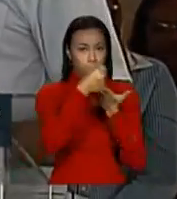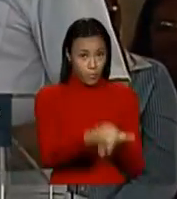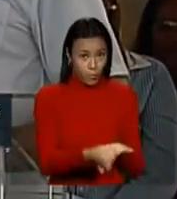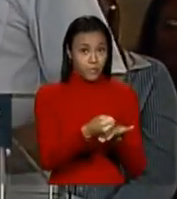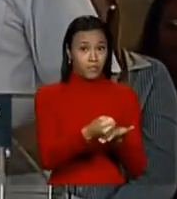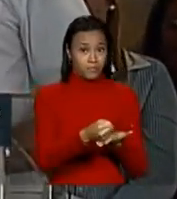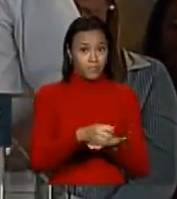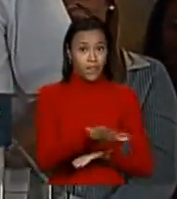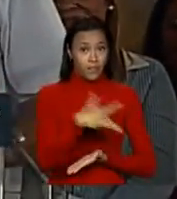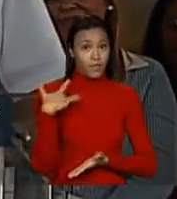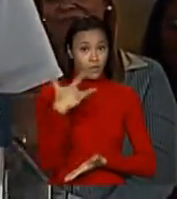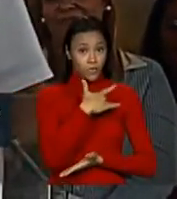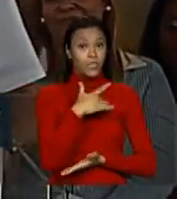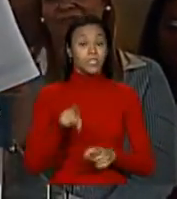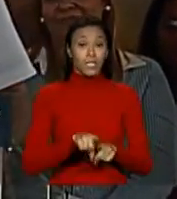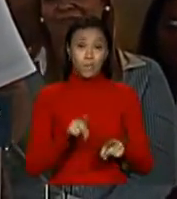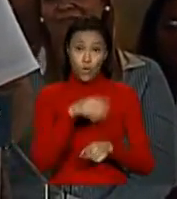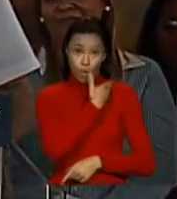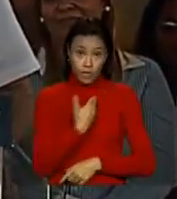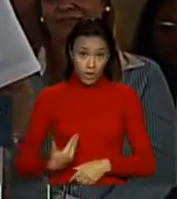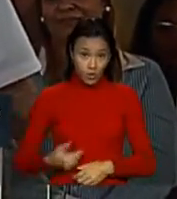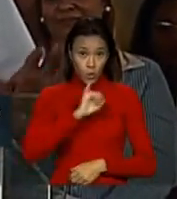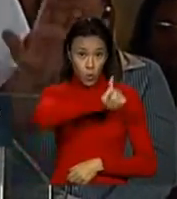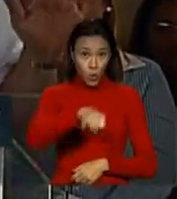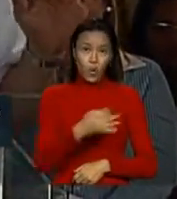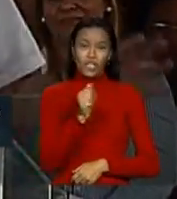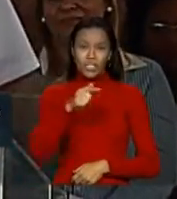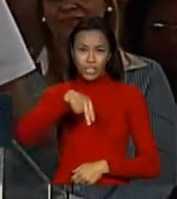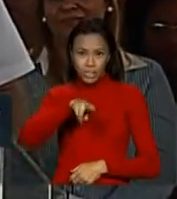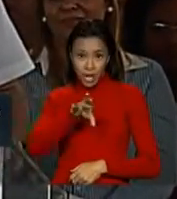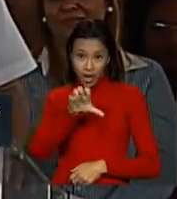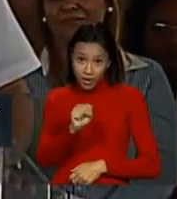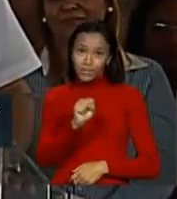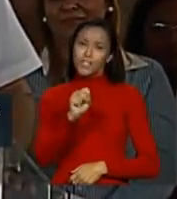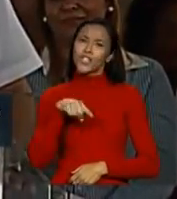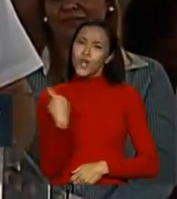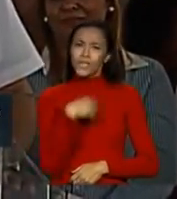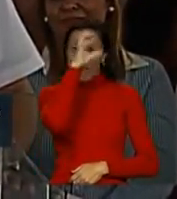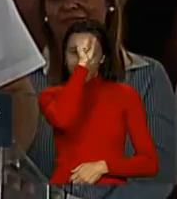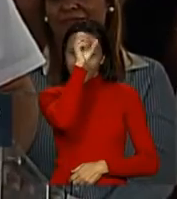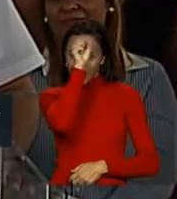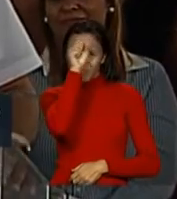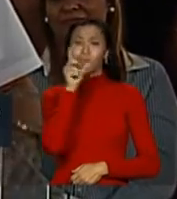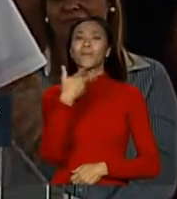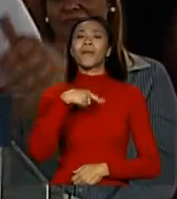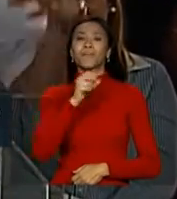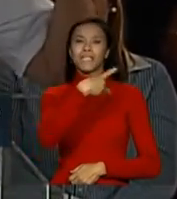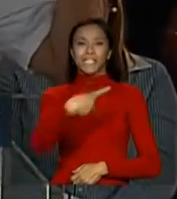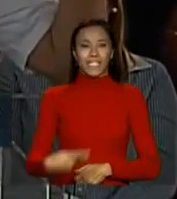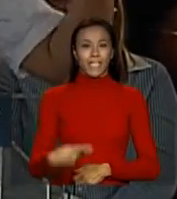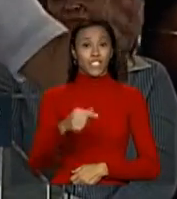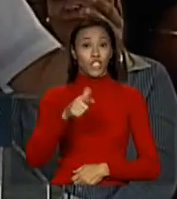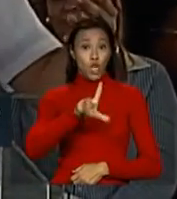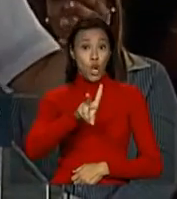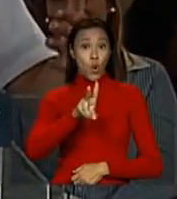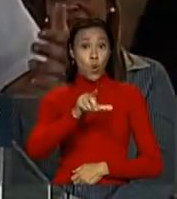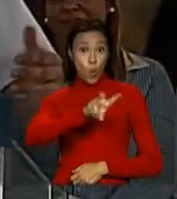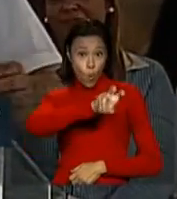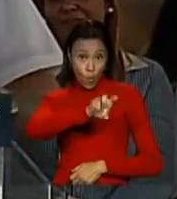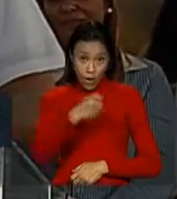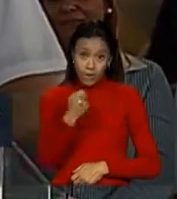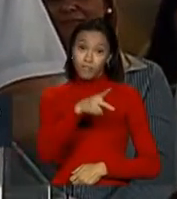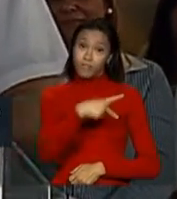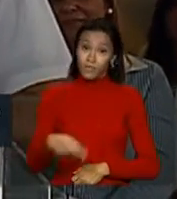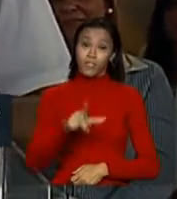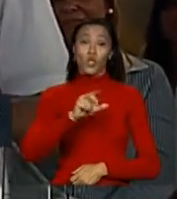disse aqui O querido Governador Jaques Wagner Nós aprendemos muito isso com o presidente Lula e a presidenta Dilma reforça